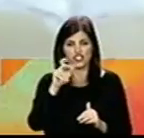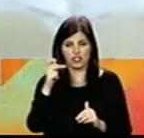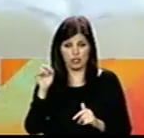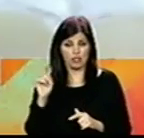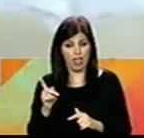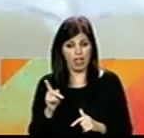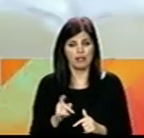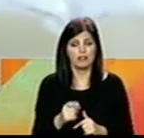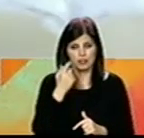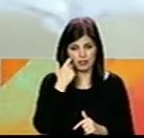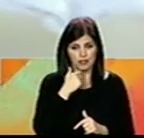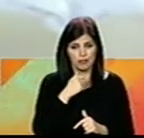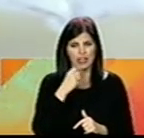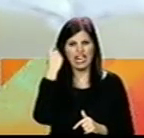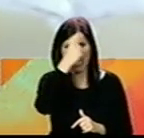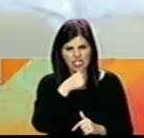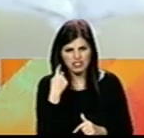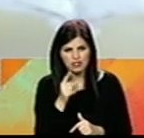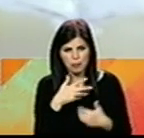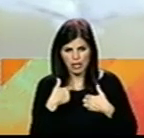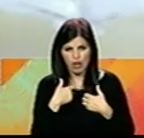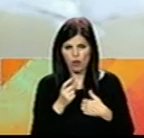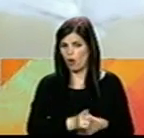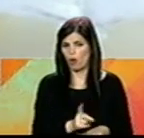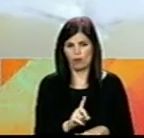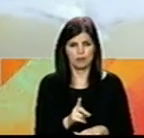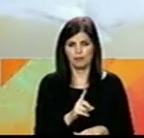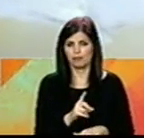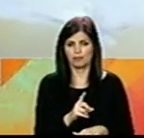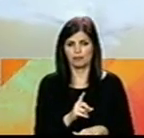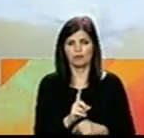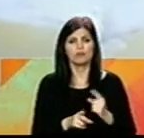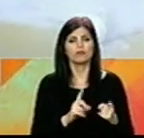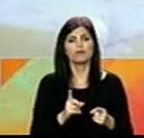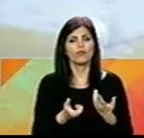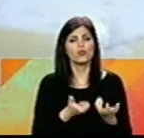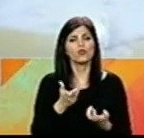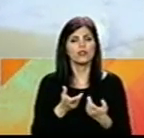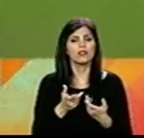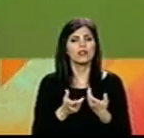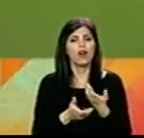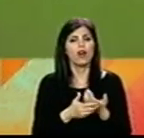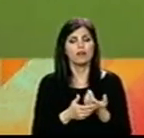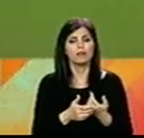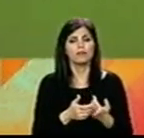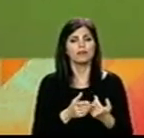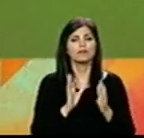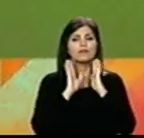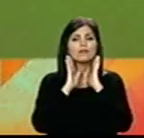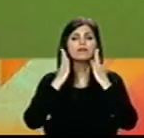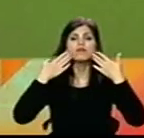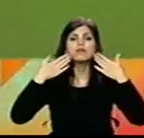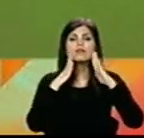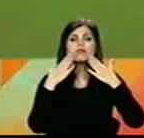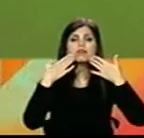etc. Es una parte gelatinosa. No. Es cara. Si quisieran preguntar al cocinero portugués, lo explica. La que une las agallas. Vale. A línguas de